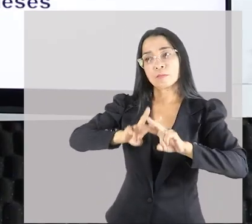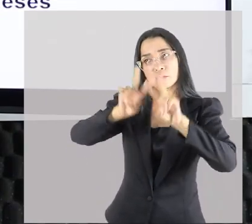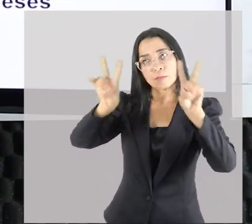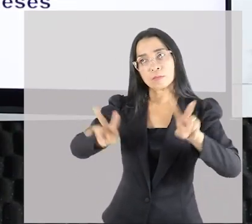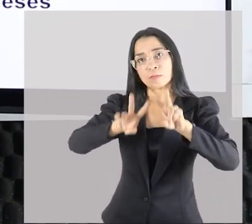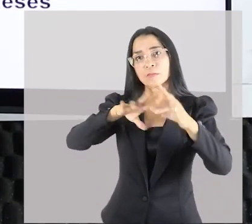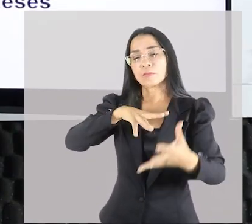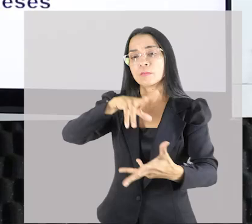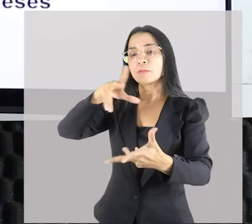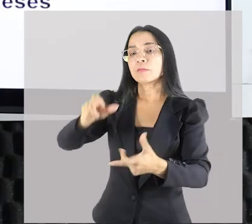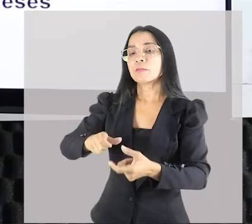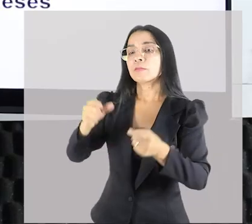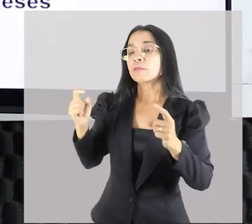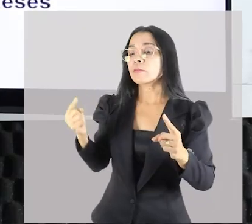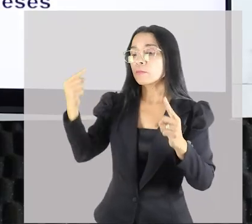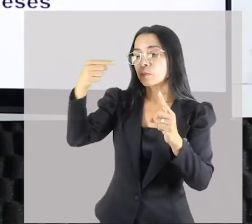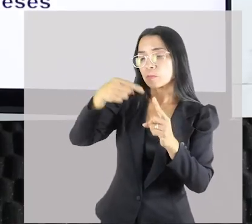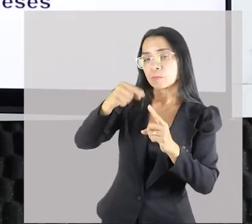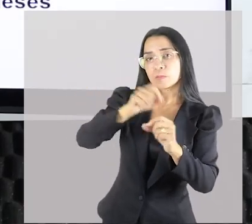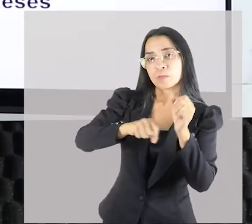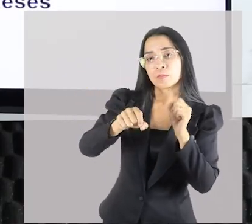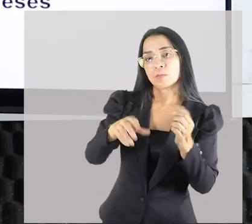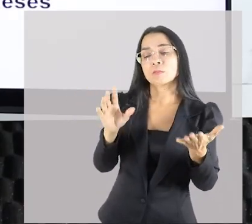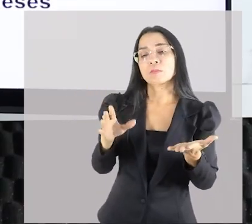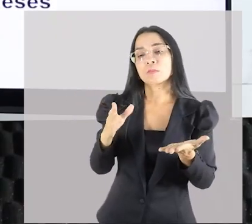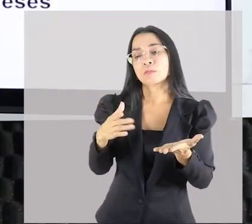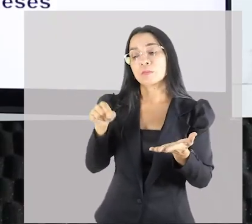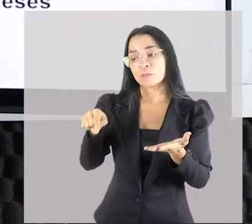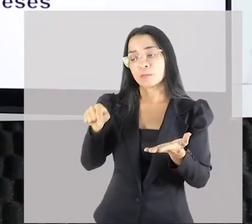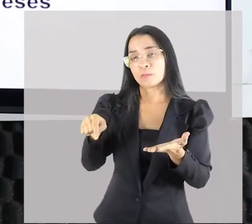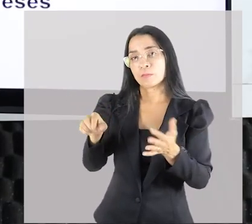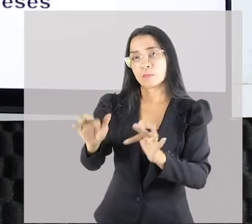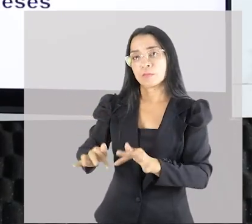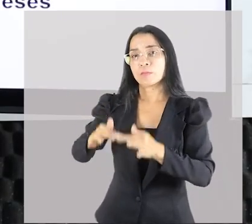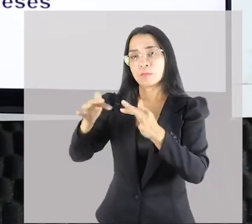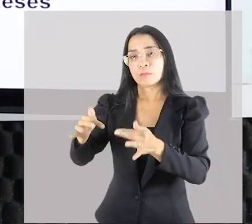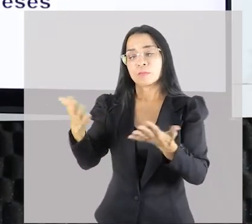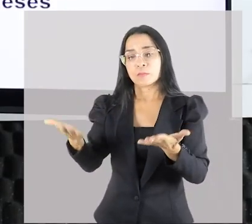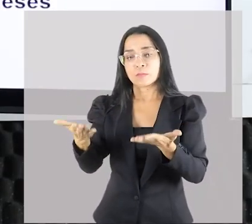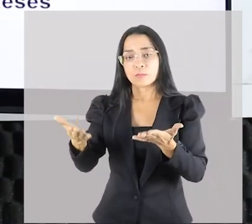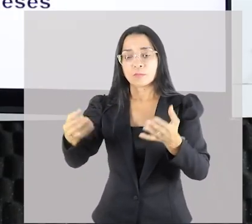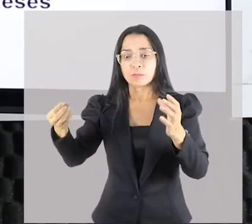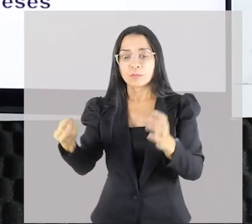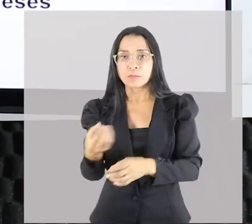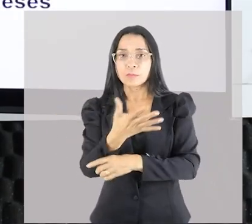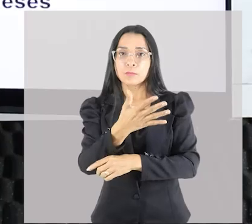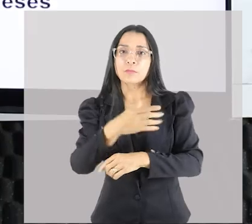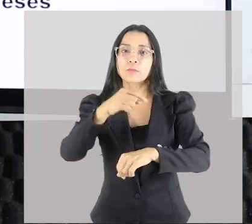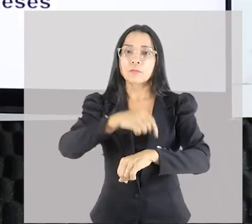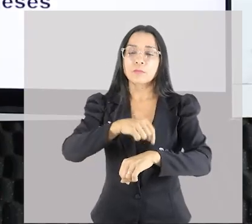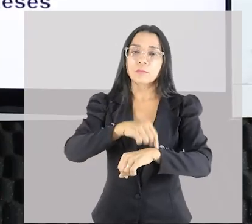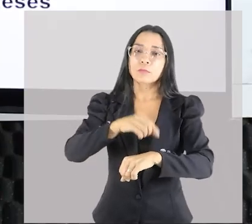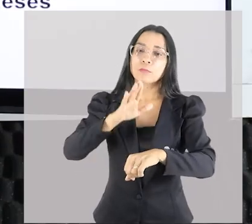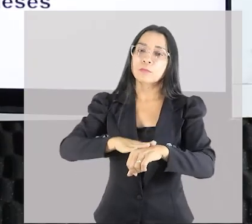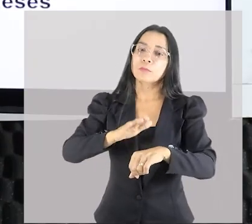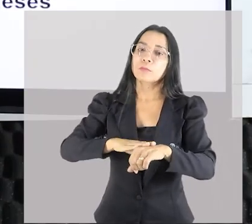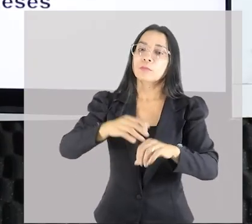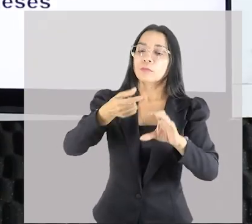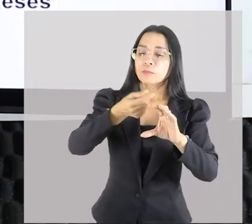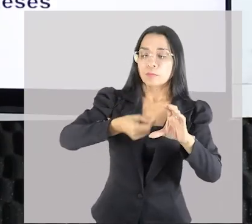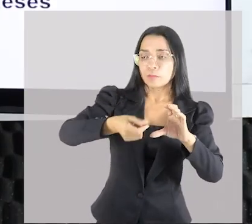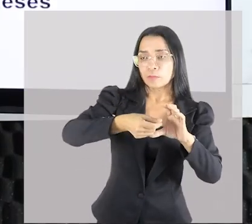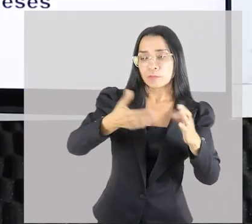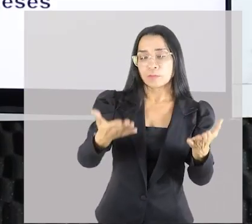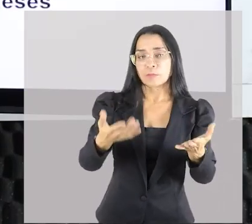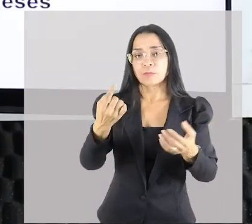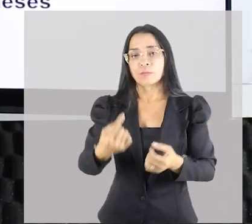mundo, né, do que era lá no feudalismo, que passa a ser agora a partir desse novo momento, que vai ser chamado de capitalismo. Vou ver um